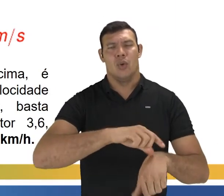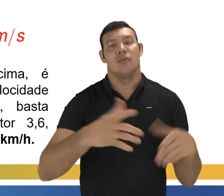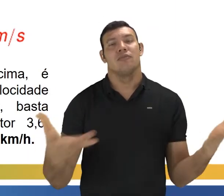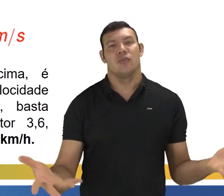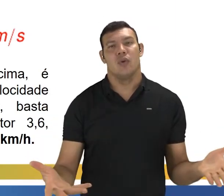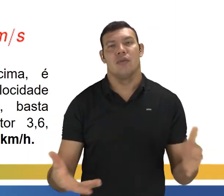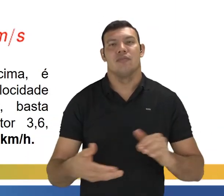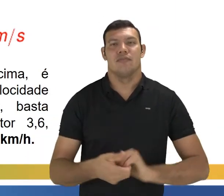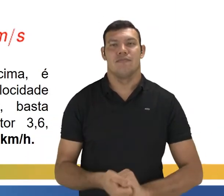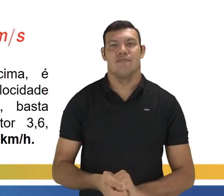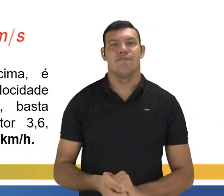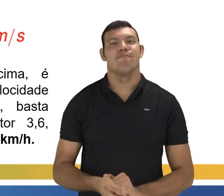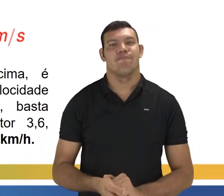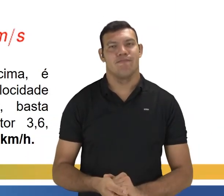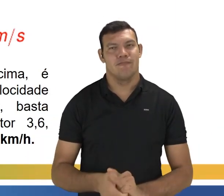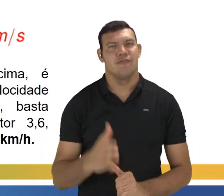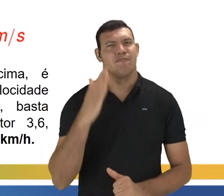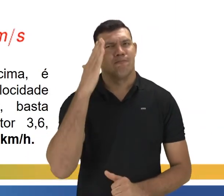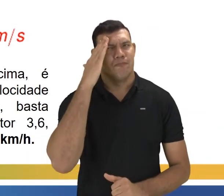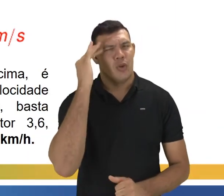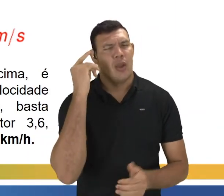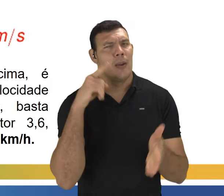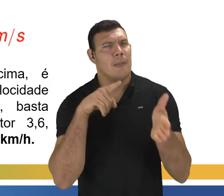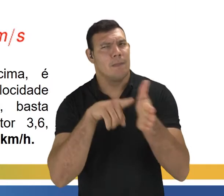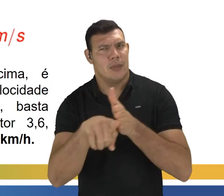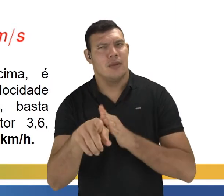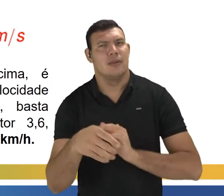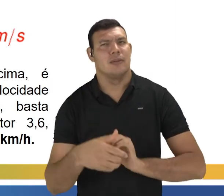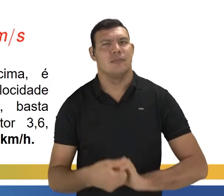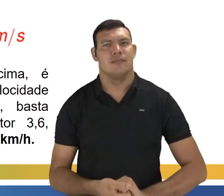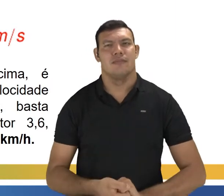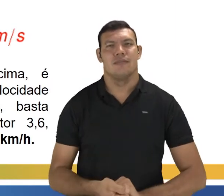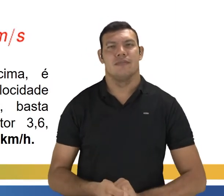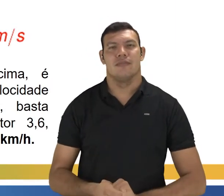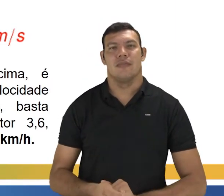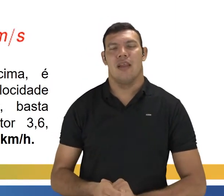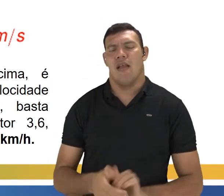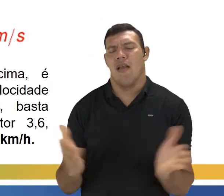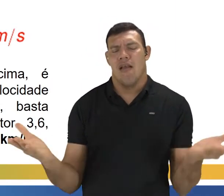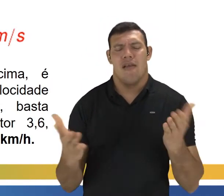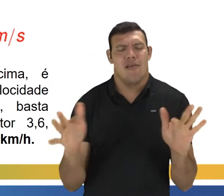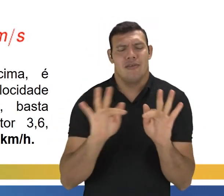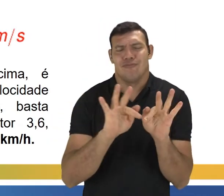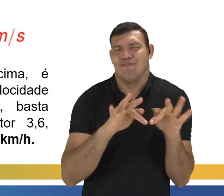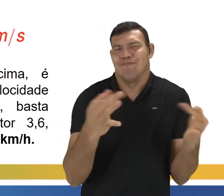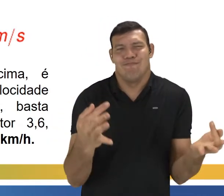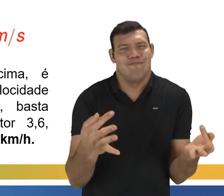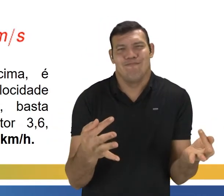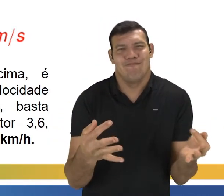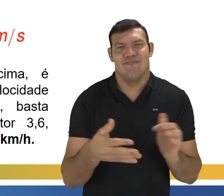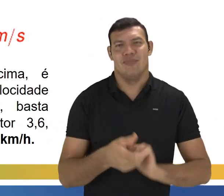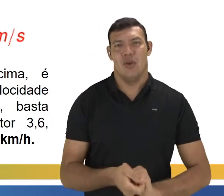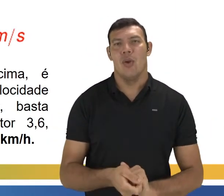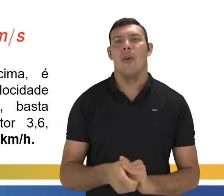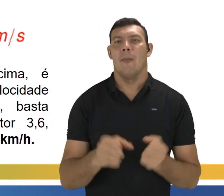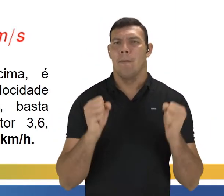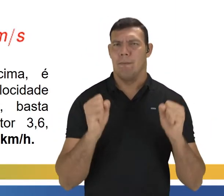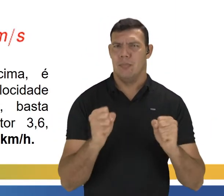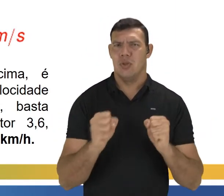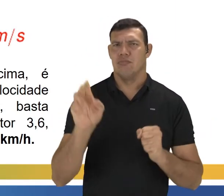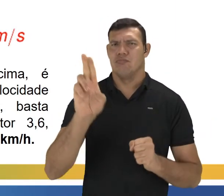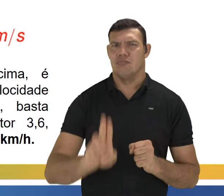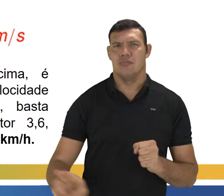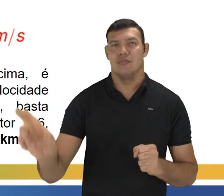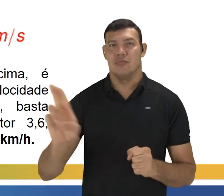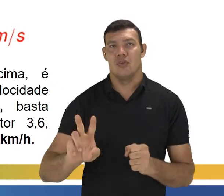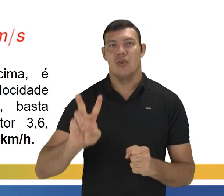em quilômetros por hora então problema tá querendo saber qual é a velocidade de queda desse corpo assim quando ele chega no chão aí é